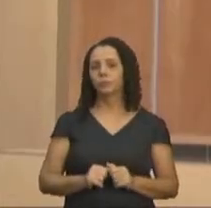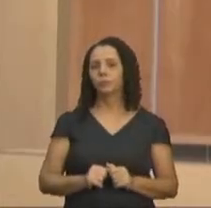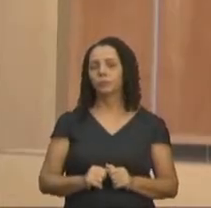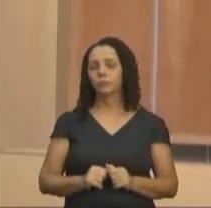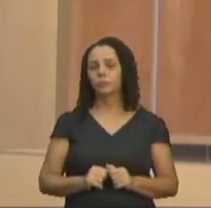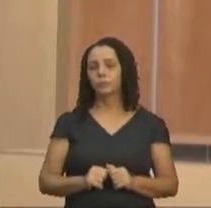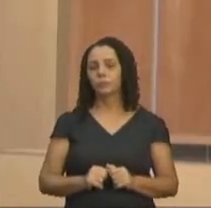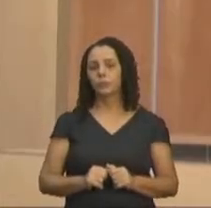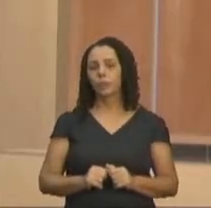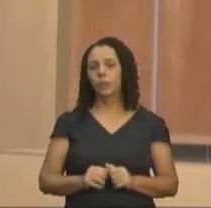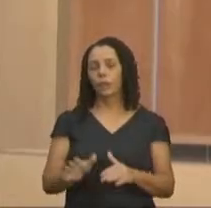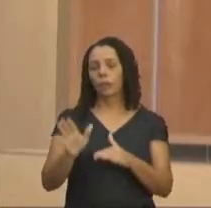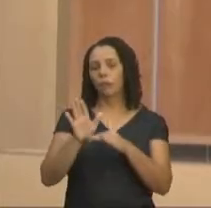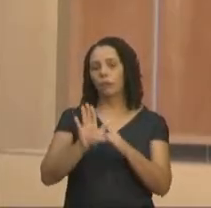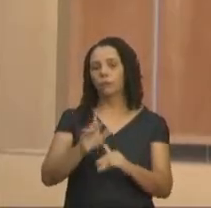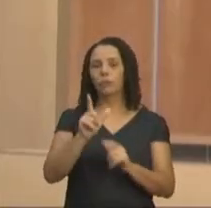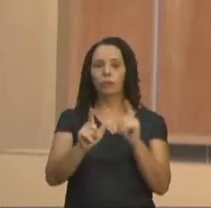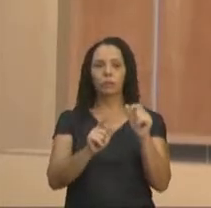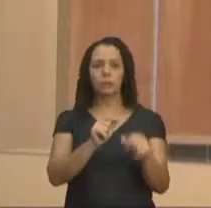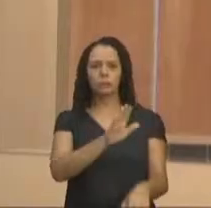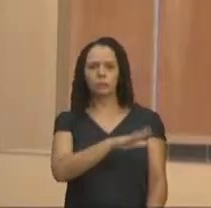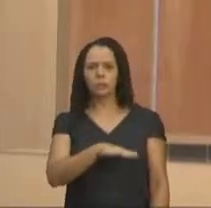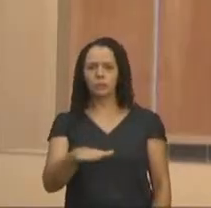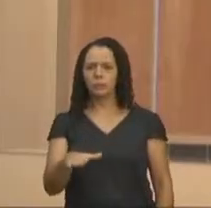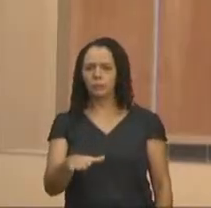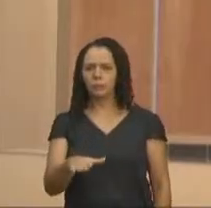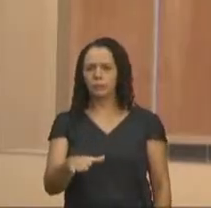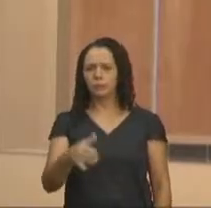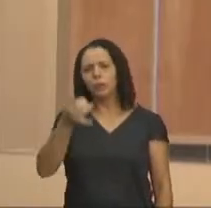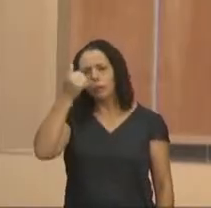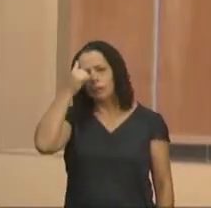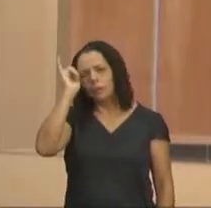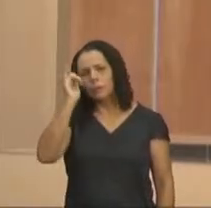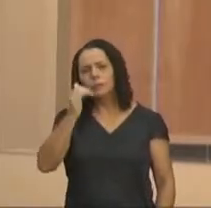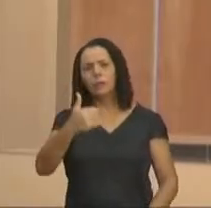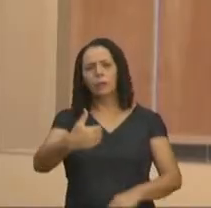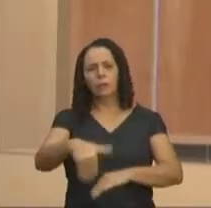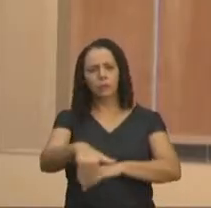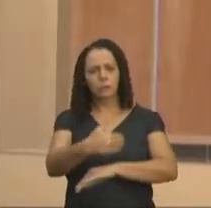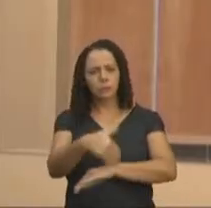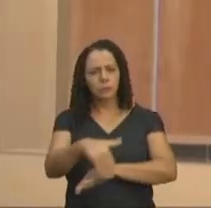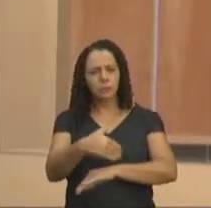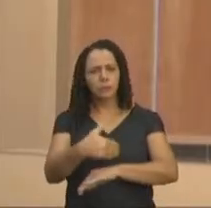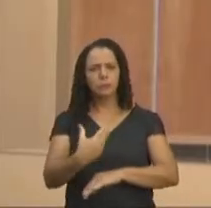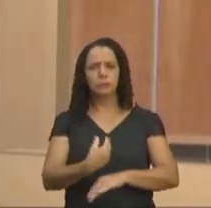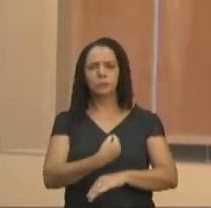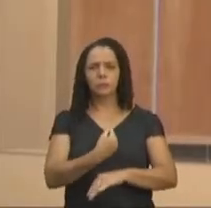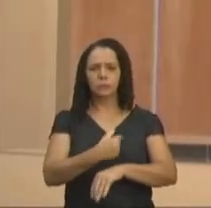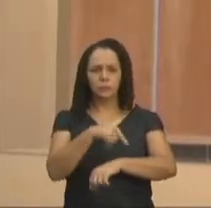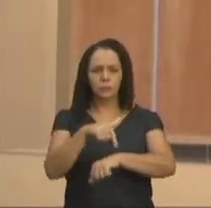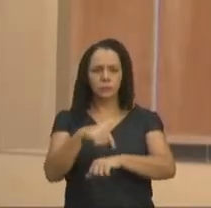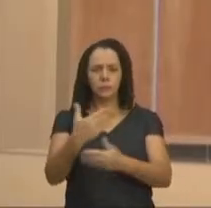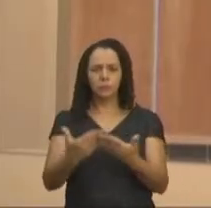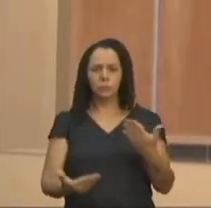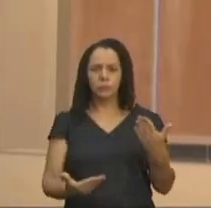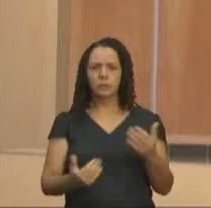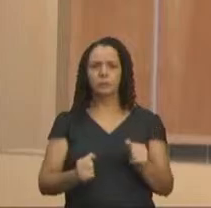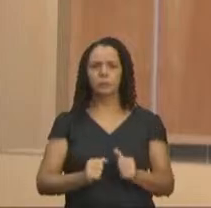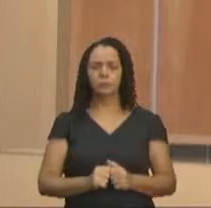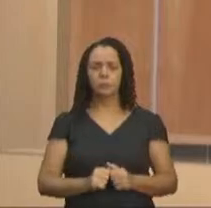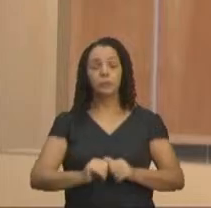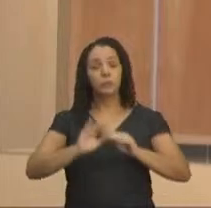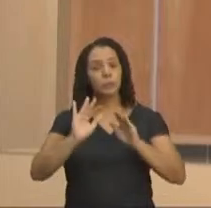para tirar as nossas crianças de um estado de vulnerabilidade. Já